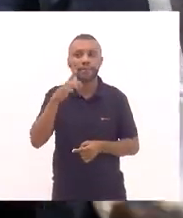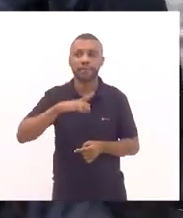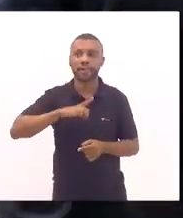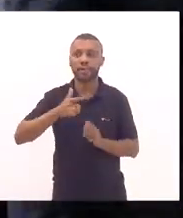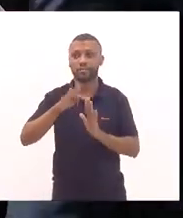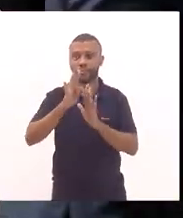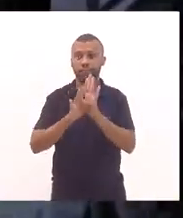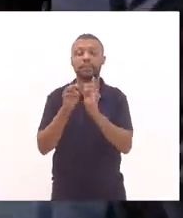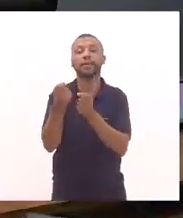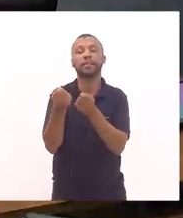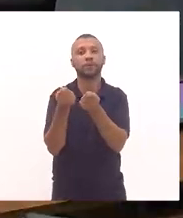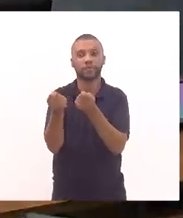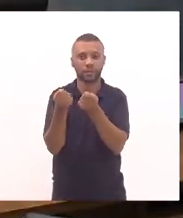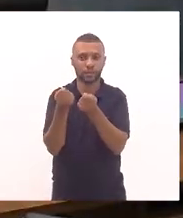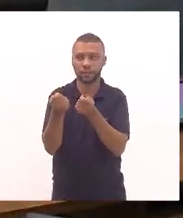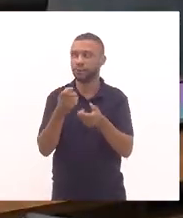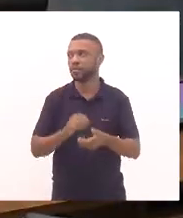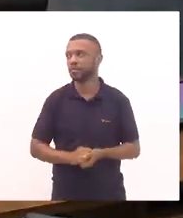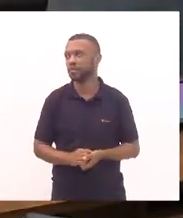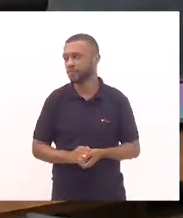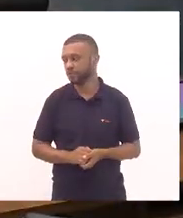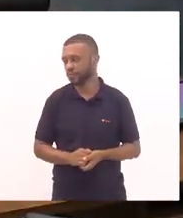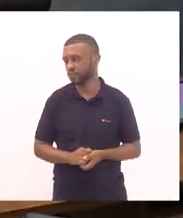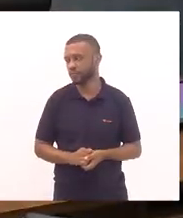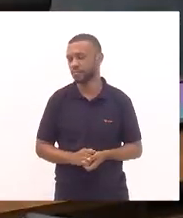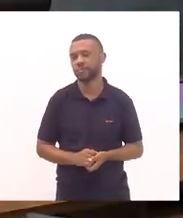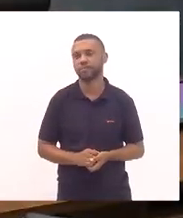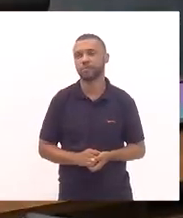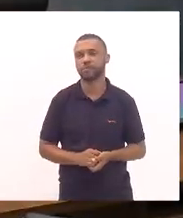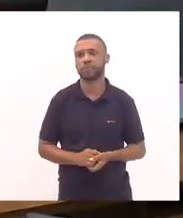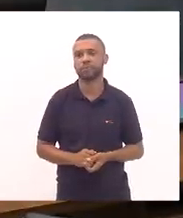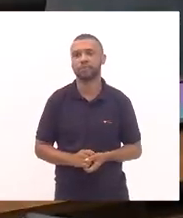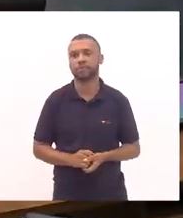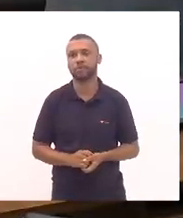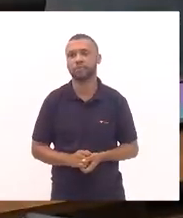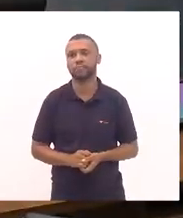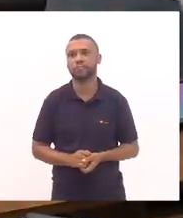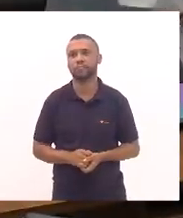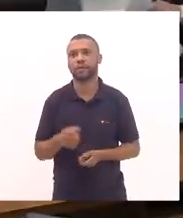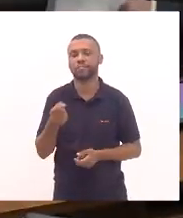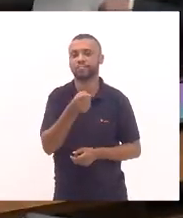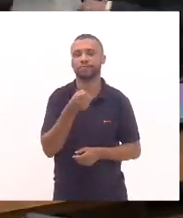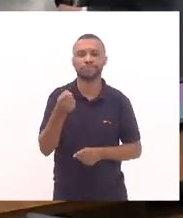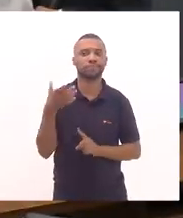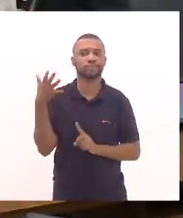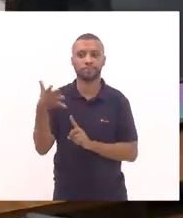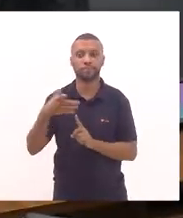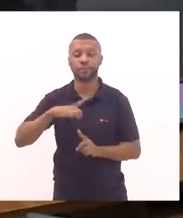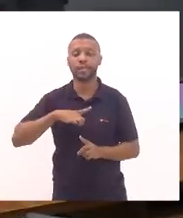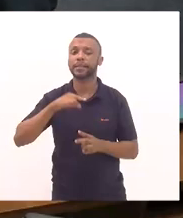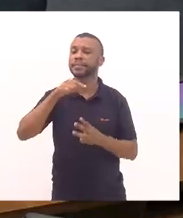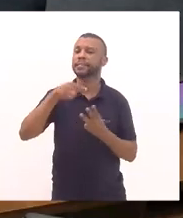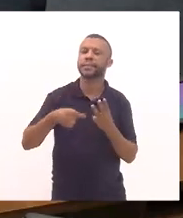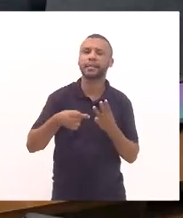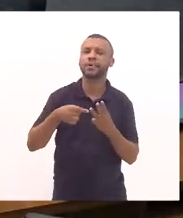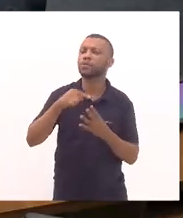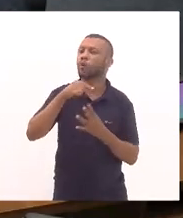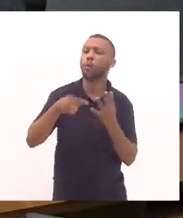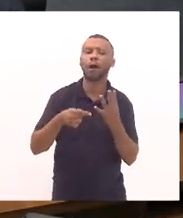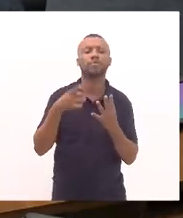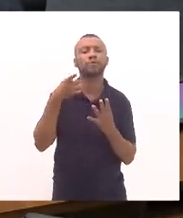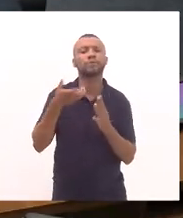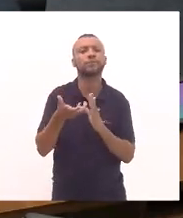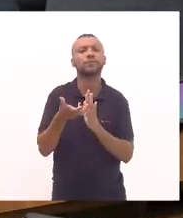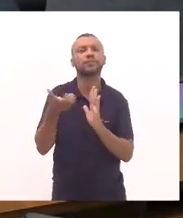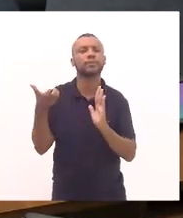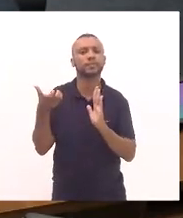das negociações. E eu passo a palavra ao deputado. Vamos manter os três destaques, sim ou não, Flávio?